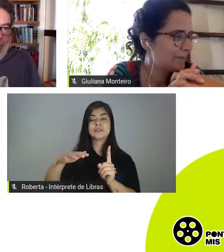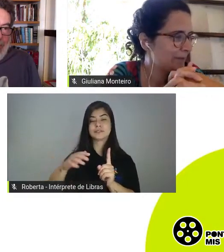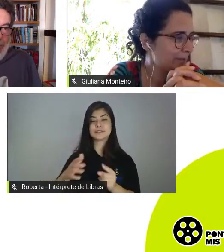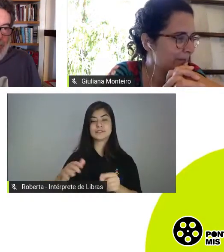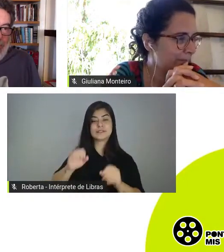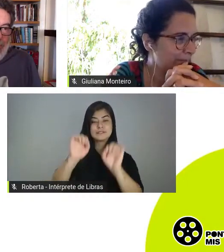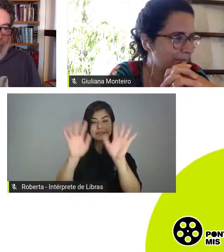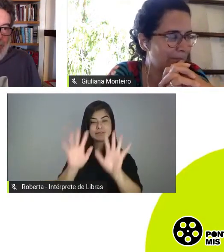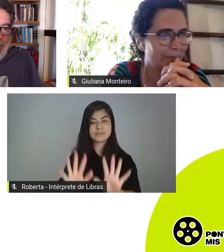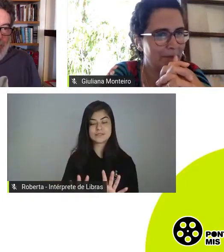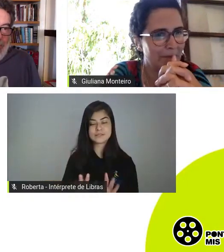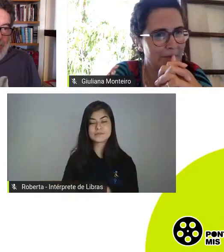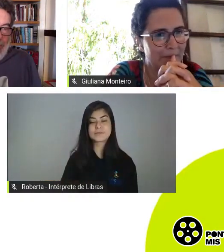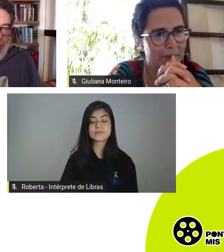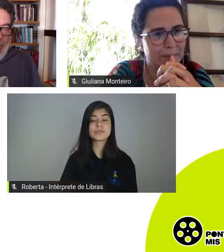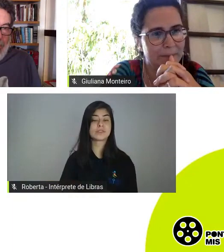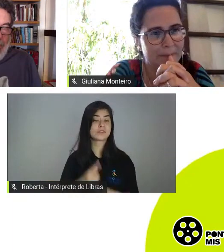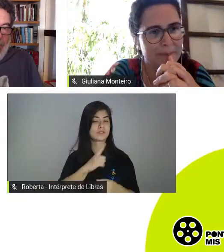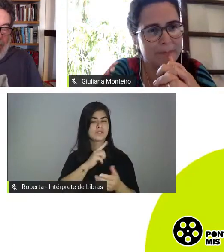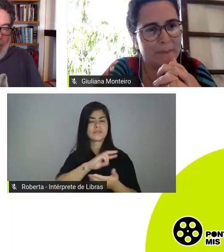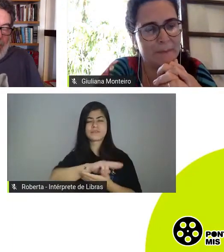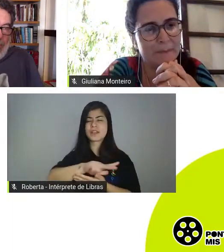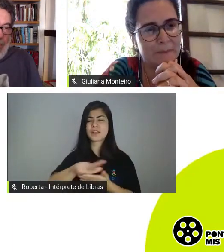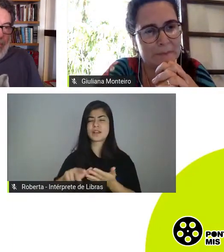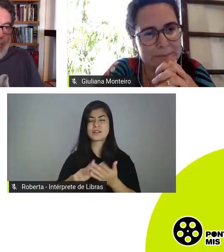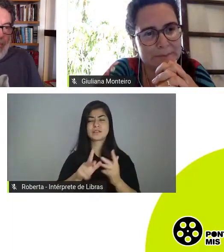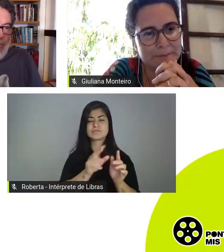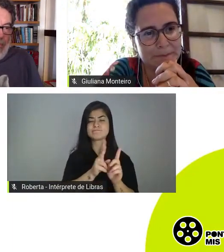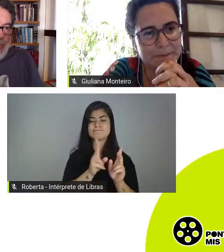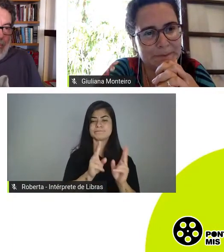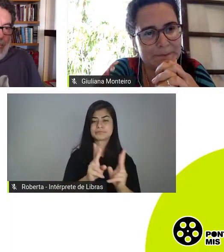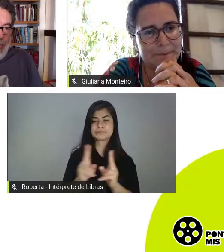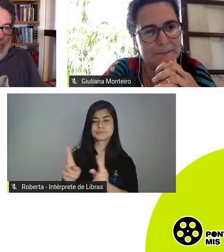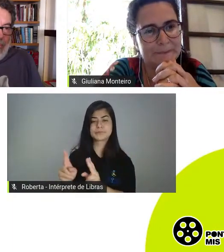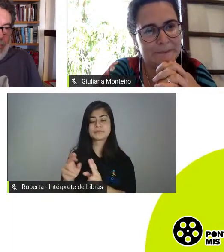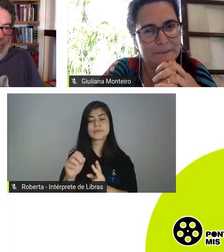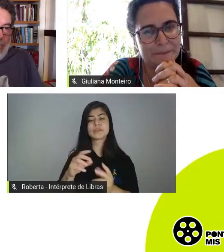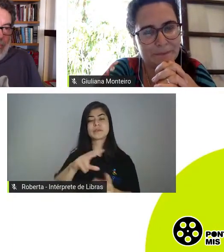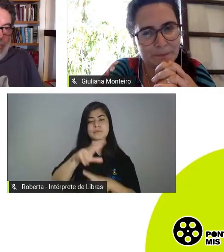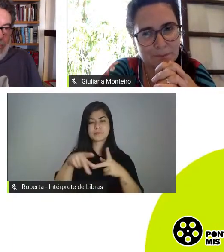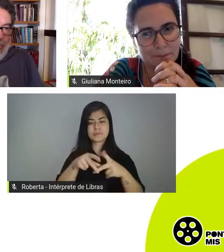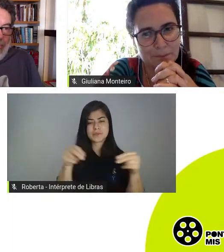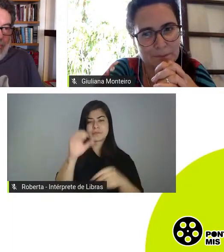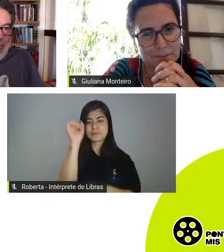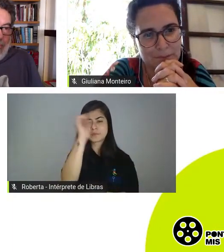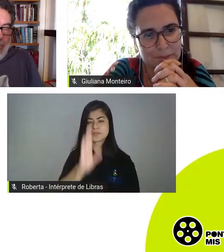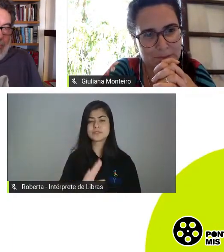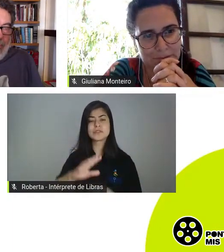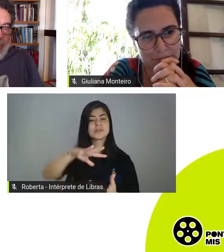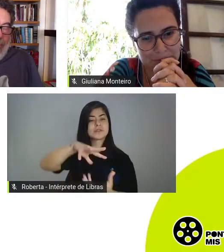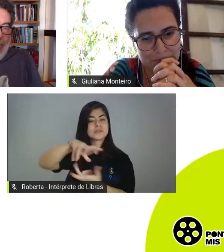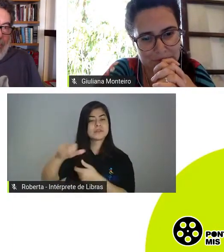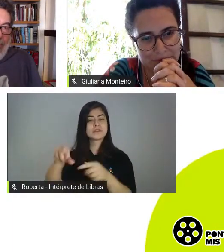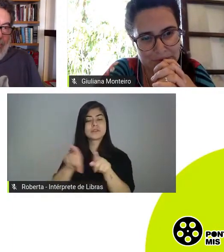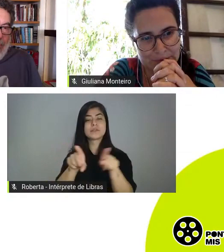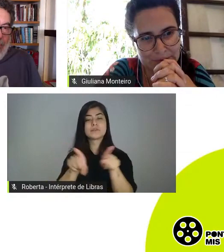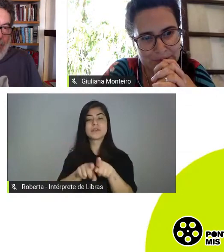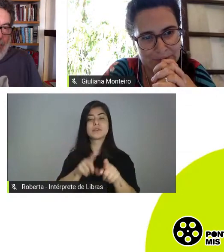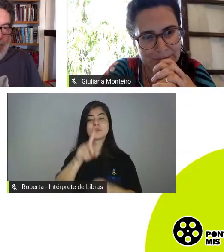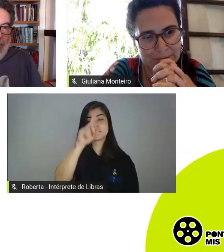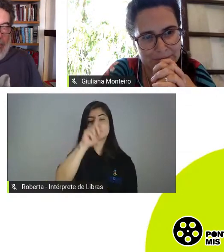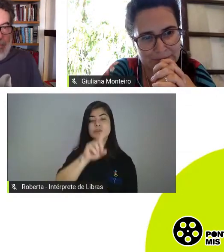2018. Dirigiu também vários curtas-metragens premiados aqui no Brasil e no exterior, como O Dia em que Dorival Encarou a Guarda,